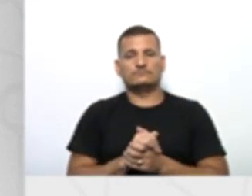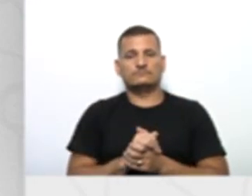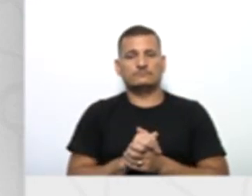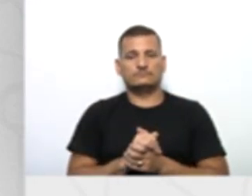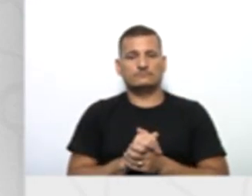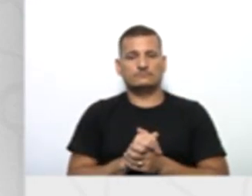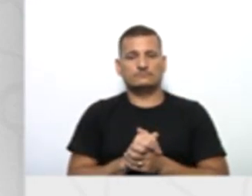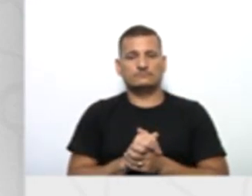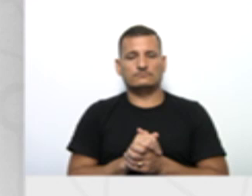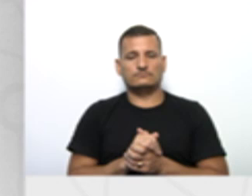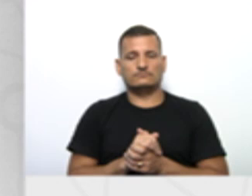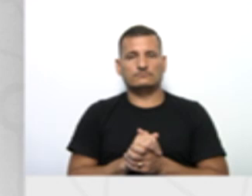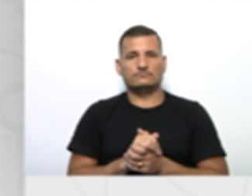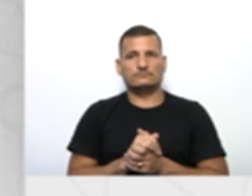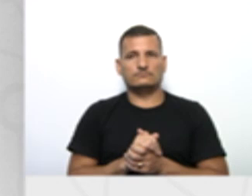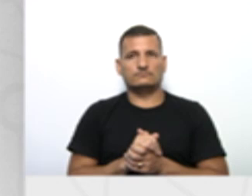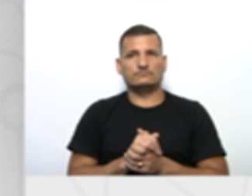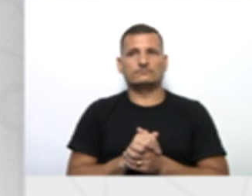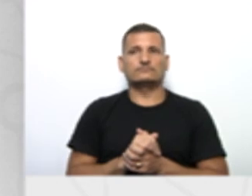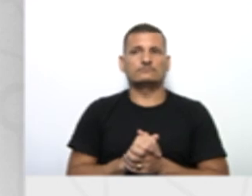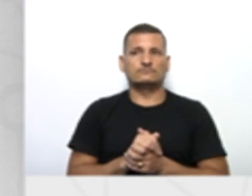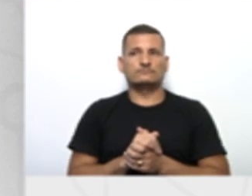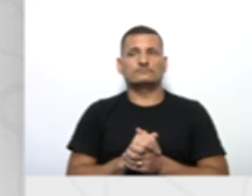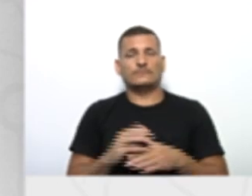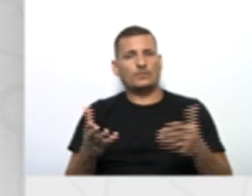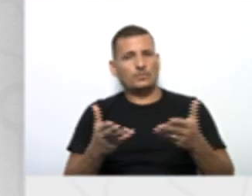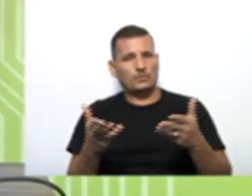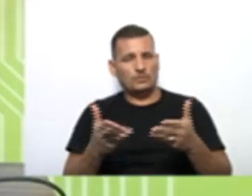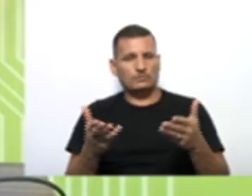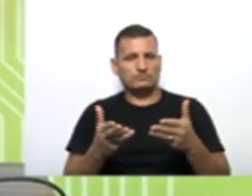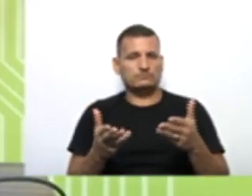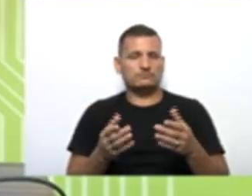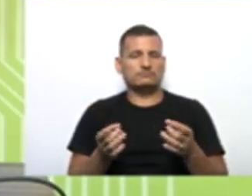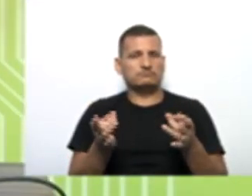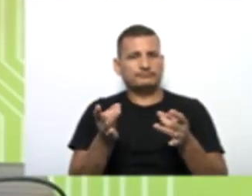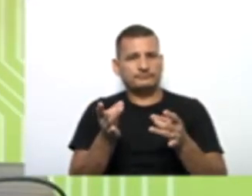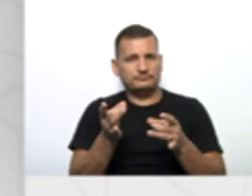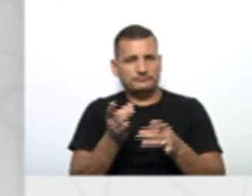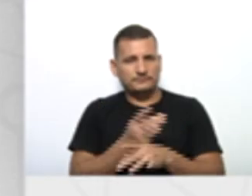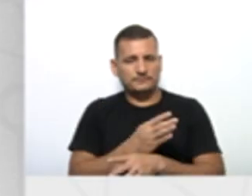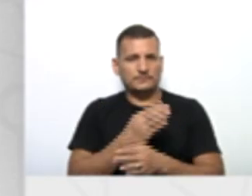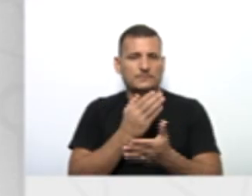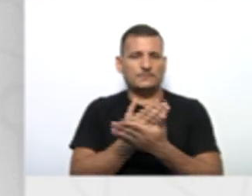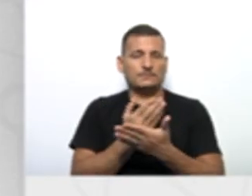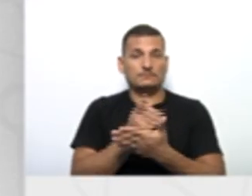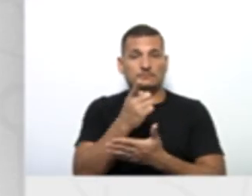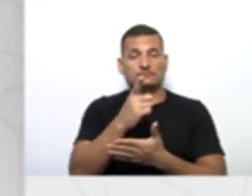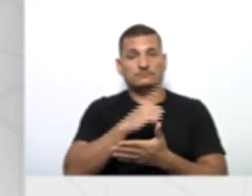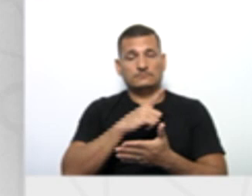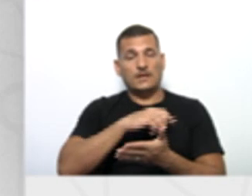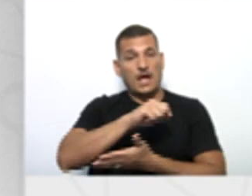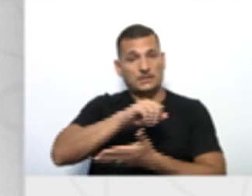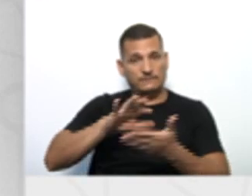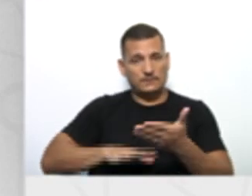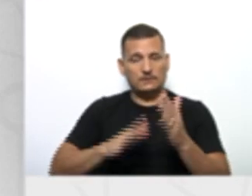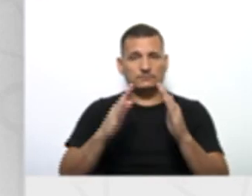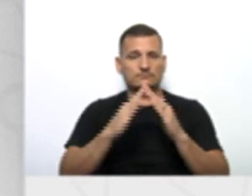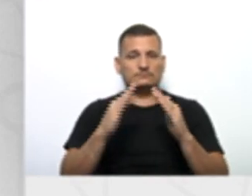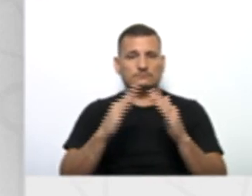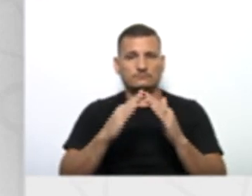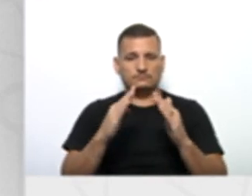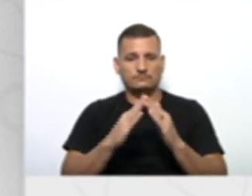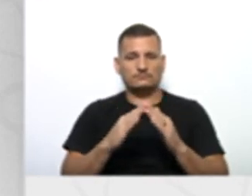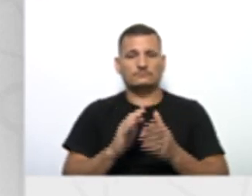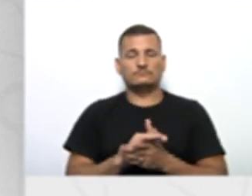acompanhamento. Para encerrar a nossa aula, vocês têm uma atividade de percurso, vocês têm lá